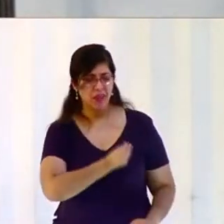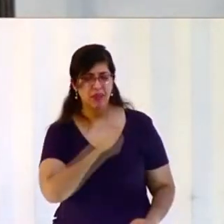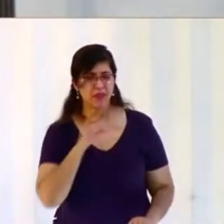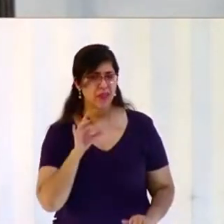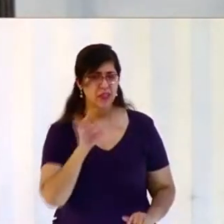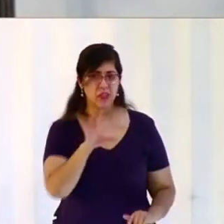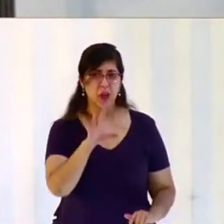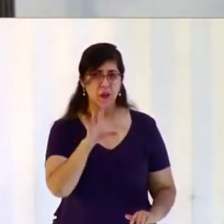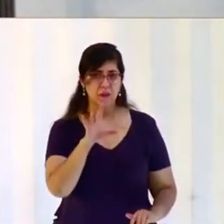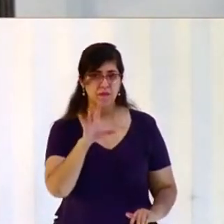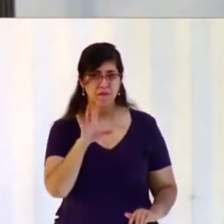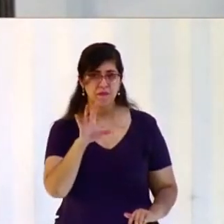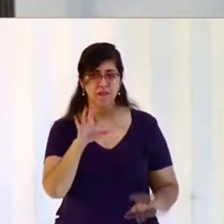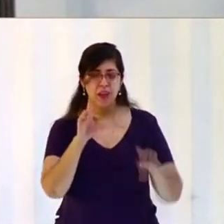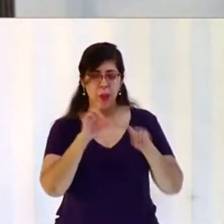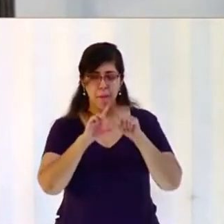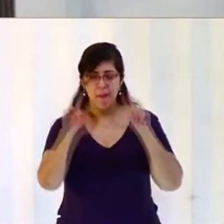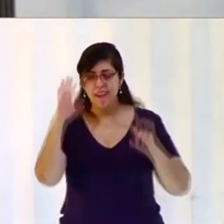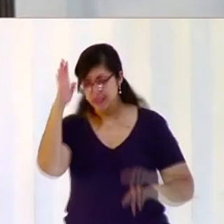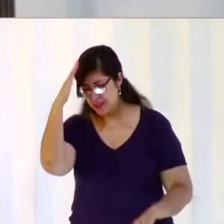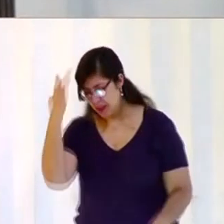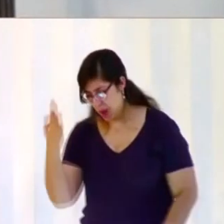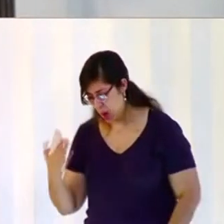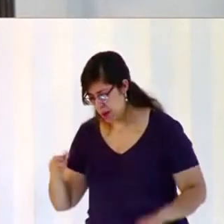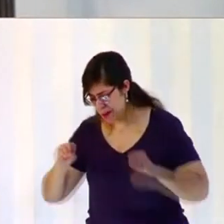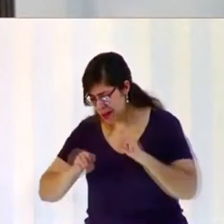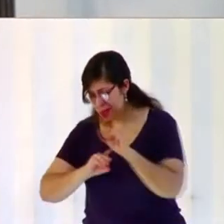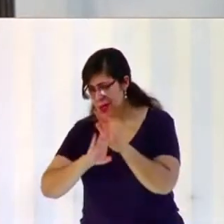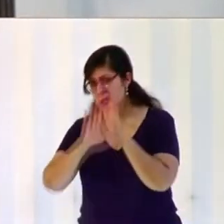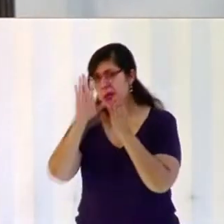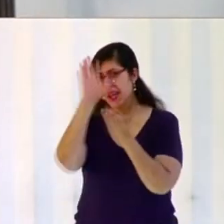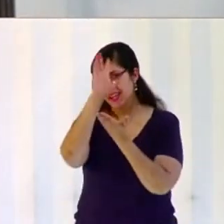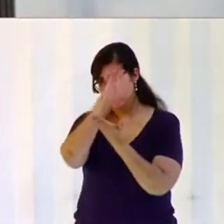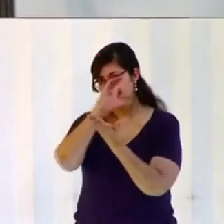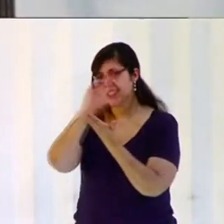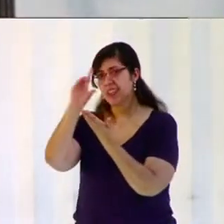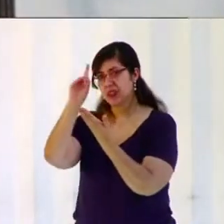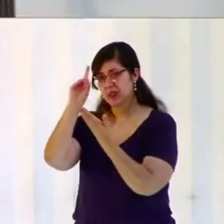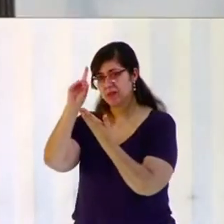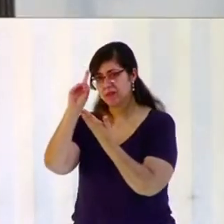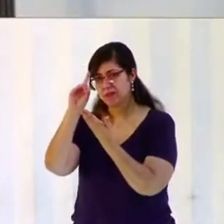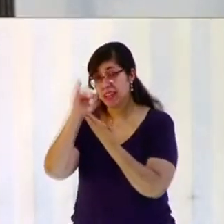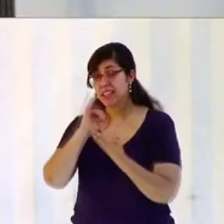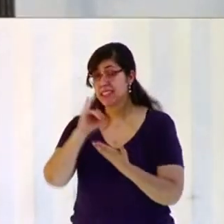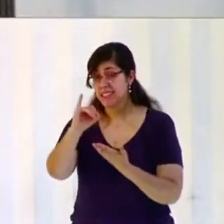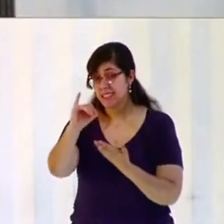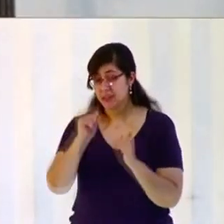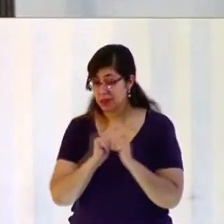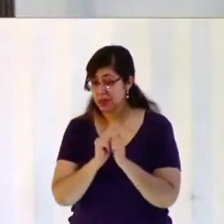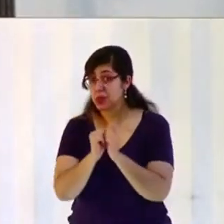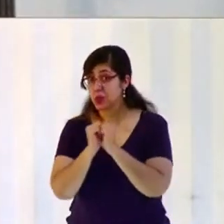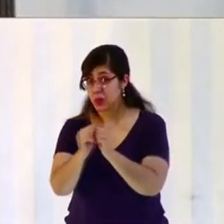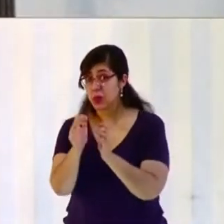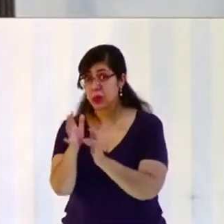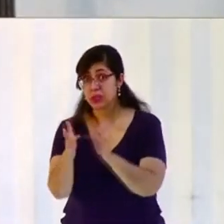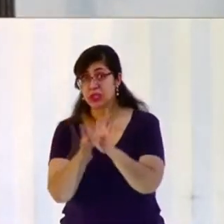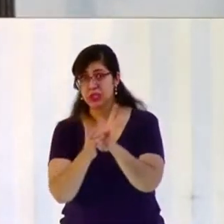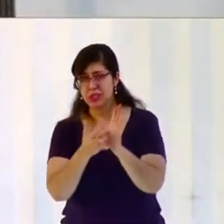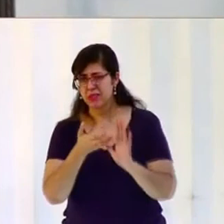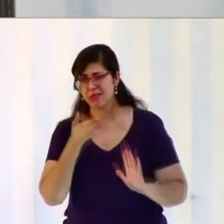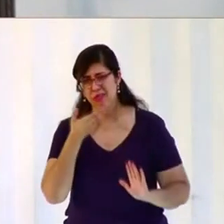elogios, eu vou viver para a tua honra e para a tua glória. Estar com Jesus não é algo tão fácil. Estar com Jesus